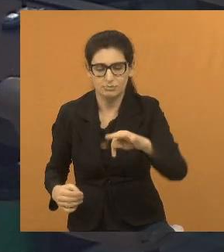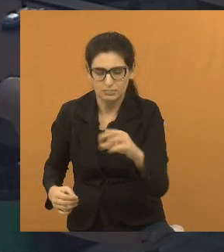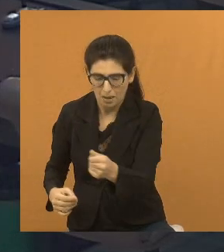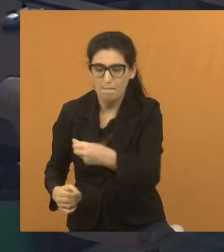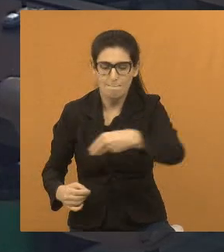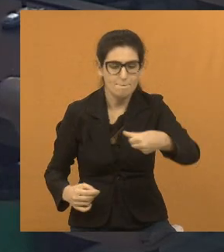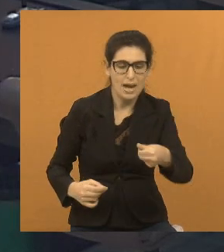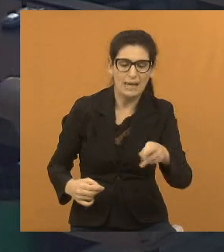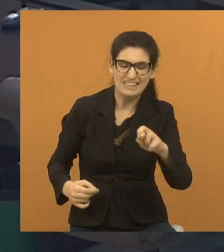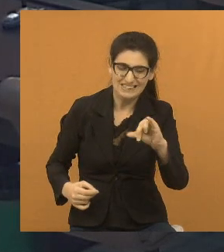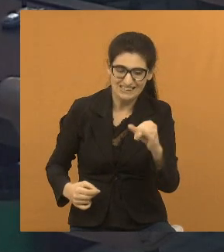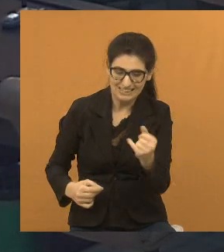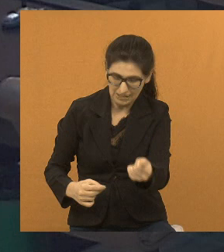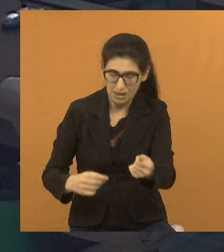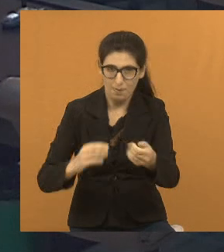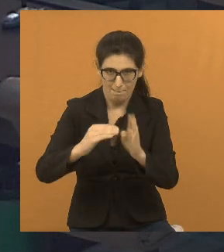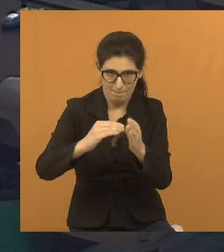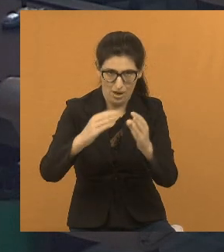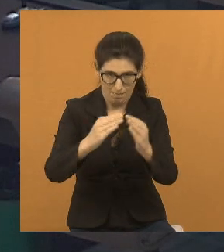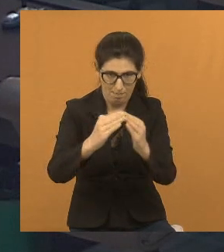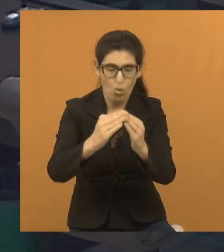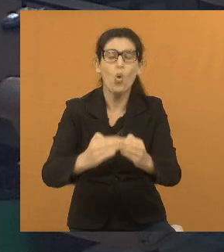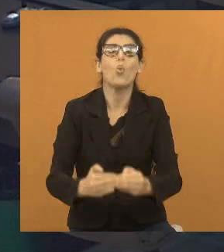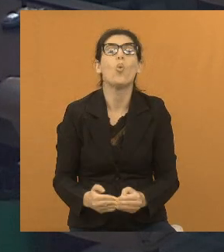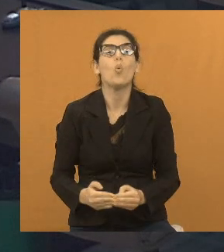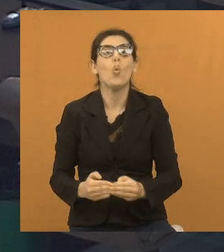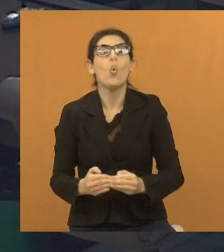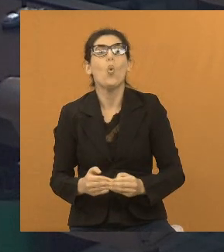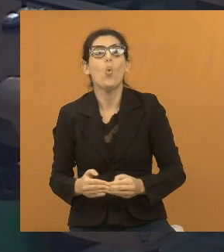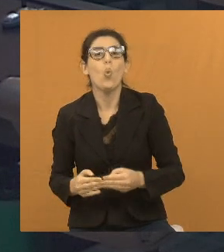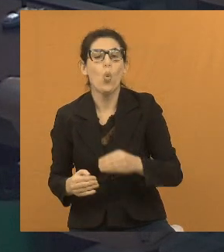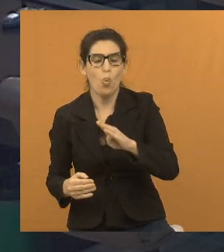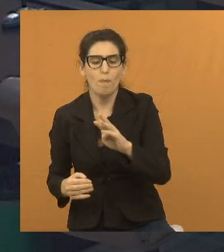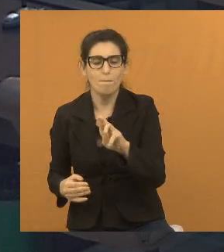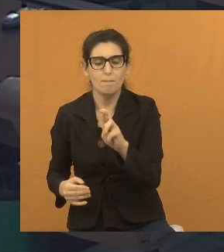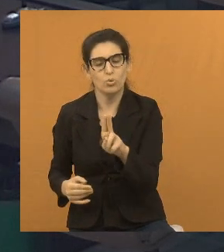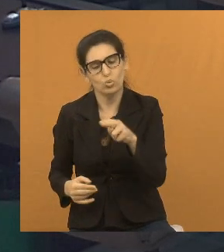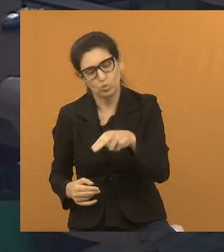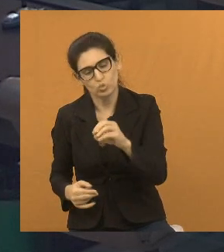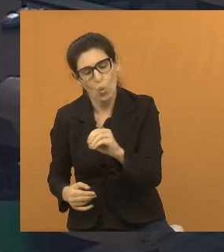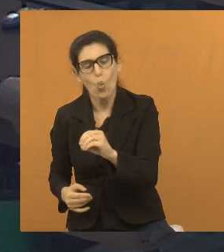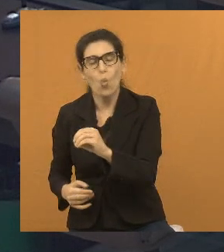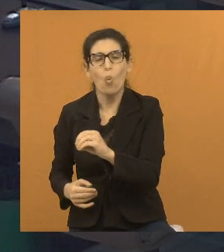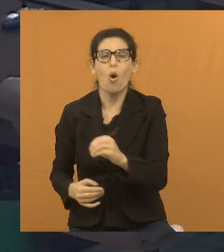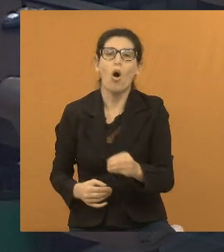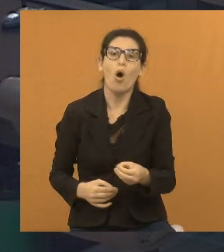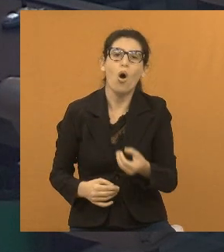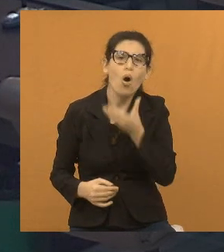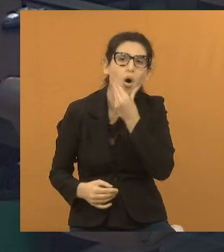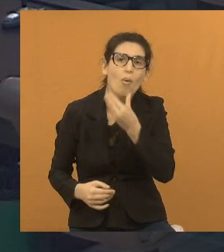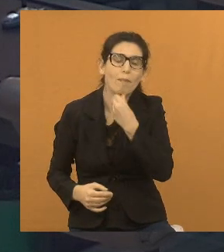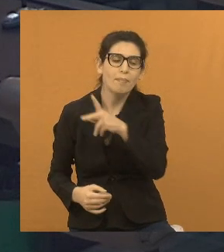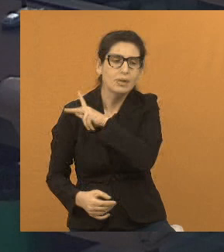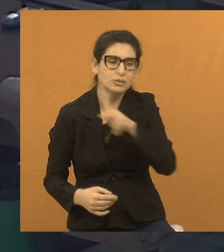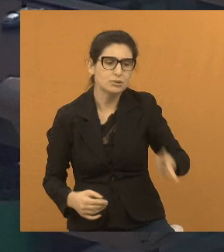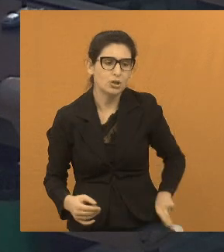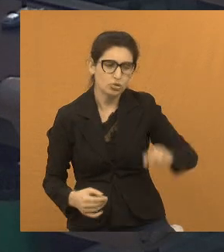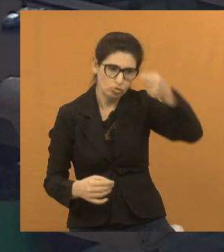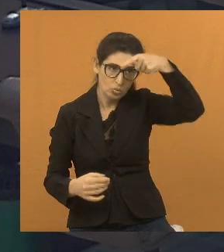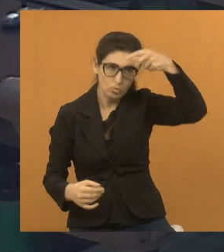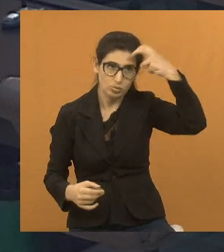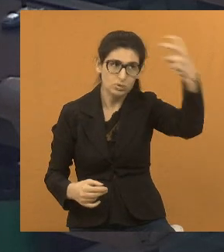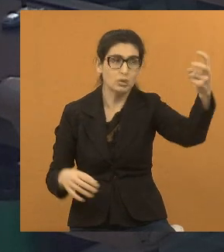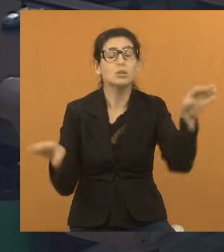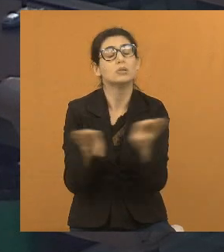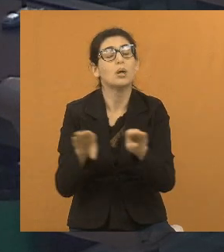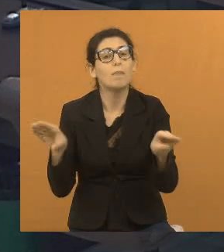ser respondida pelo Bruno Castro, que é o presidente da Fundação Cultural, e também pelo nosso secretário de